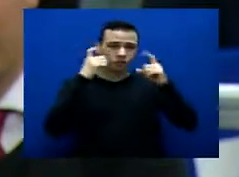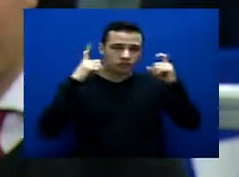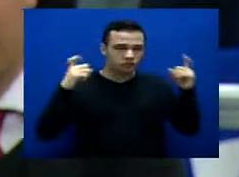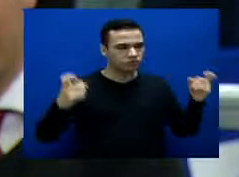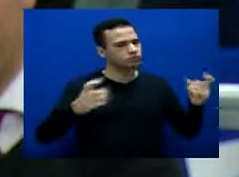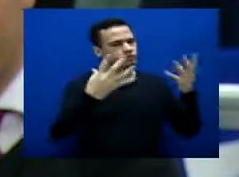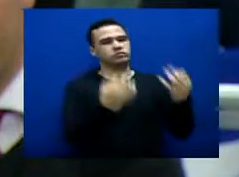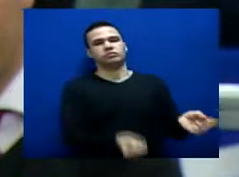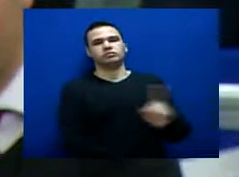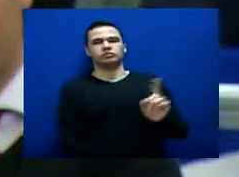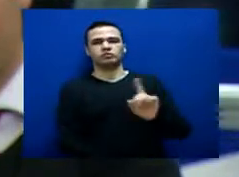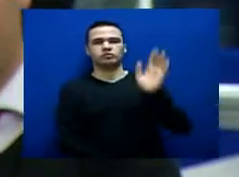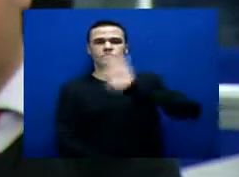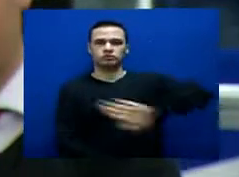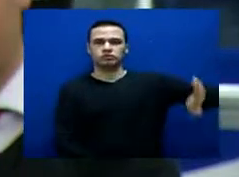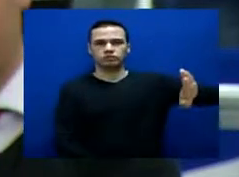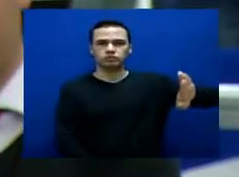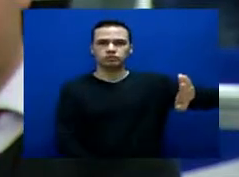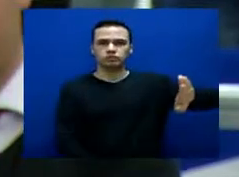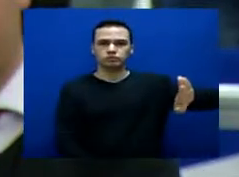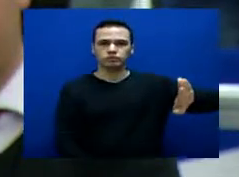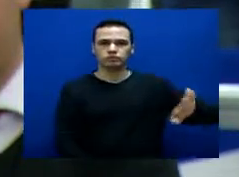né?